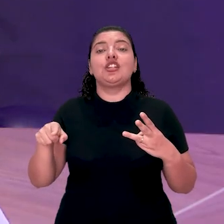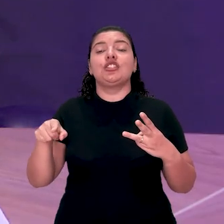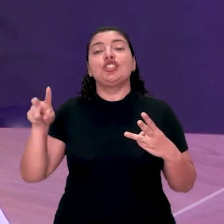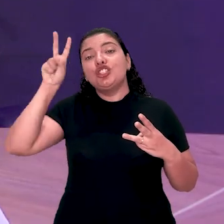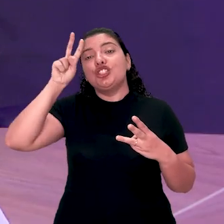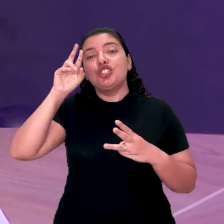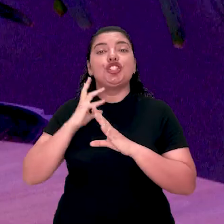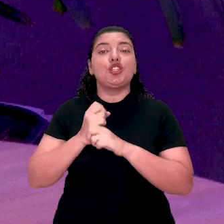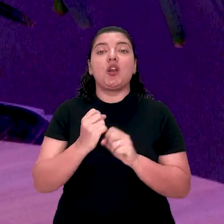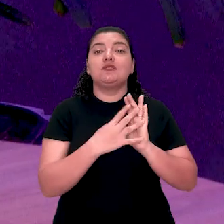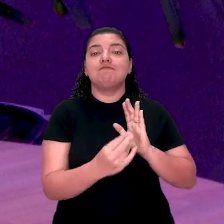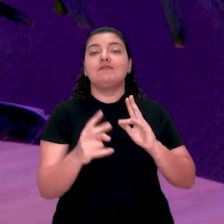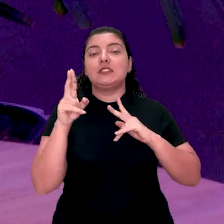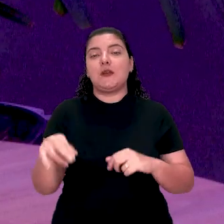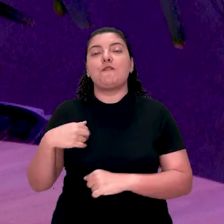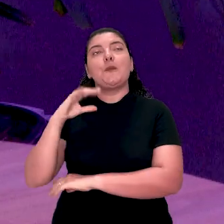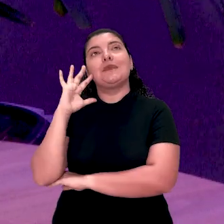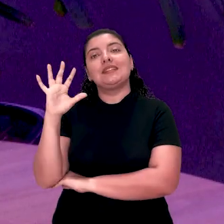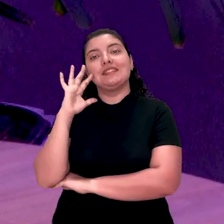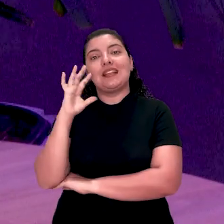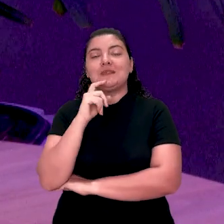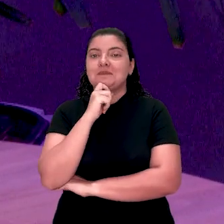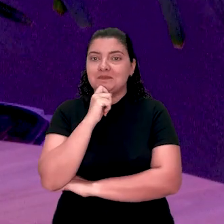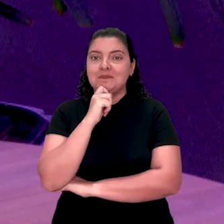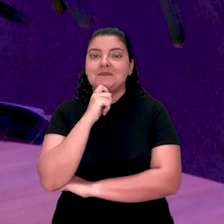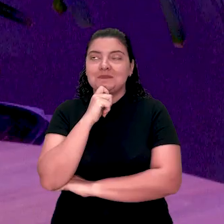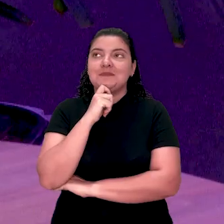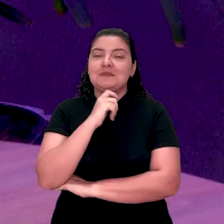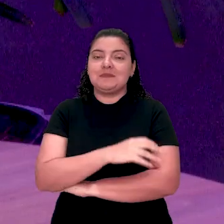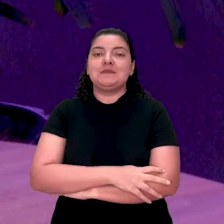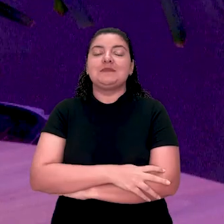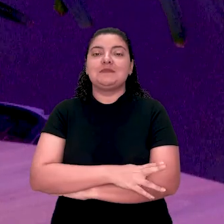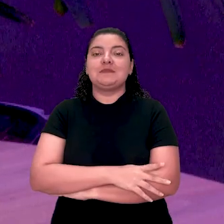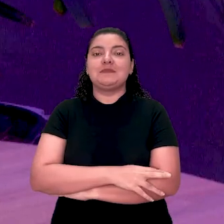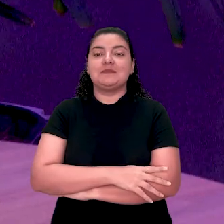sua? Deixa eu pensar. Agora tu me pegou de saia justa.